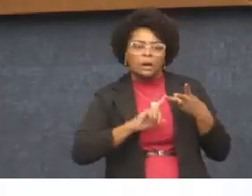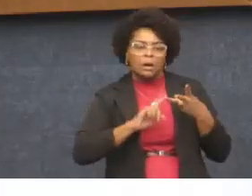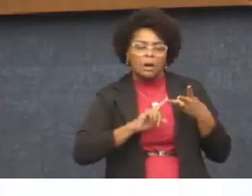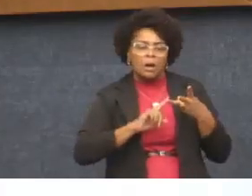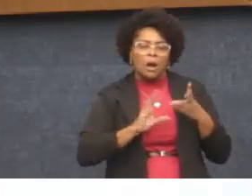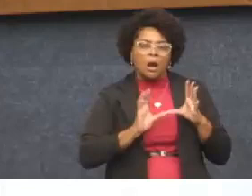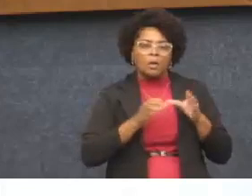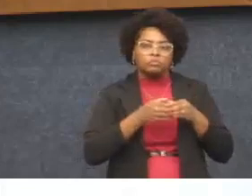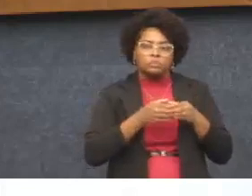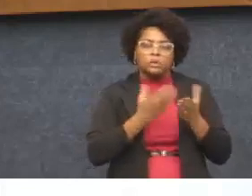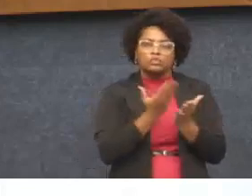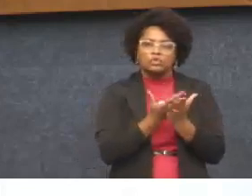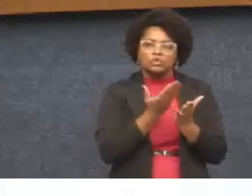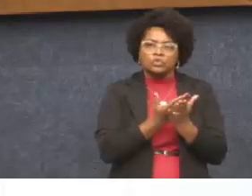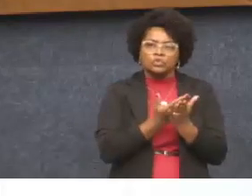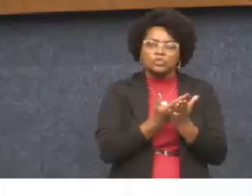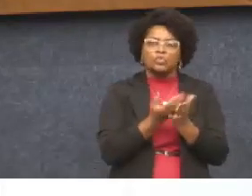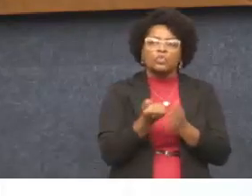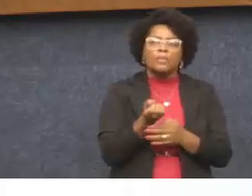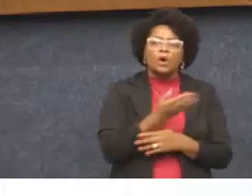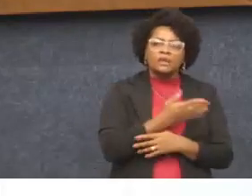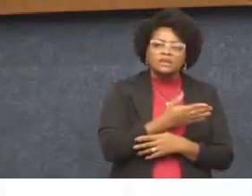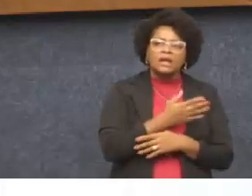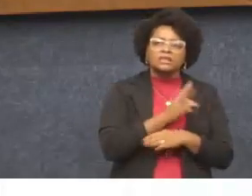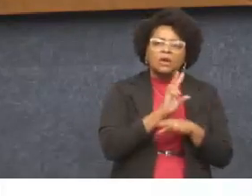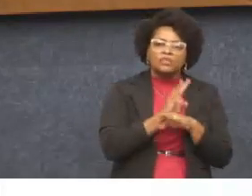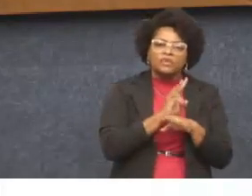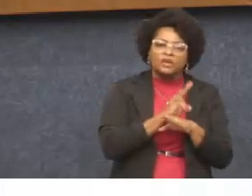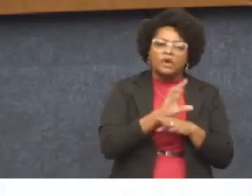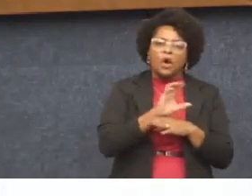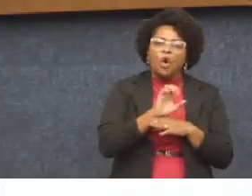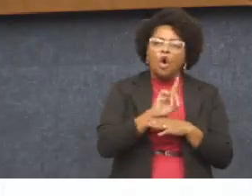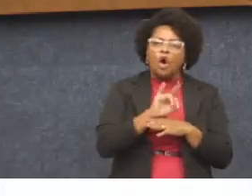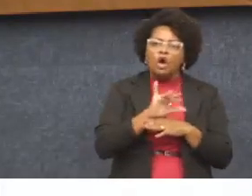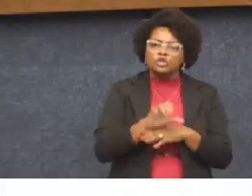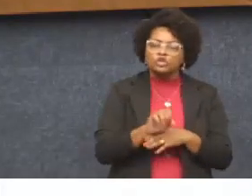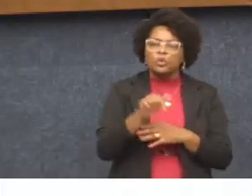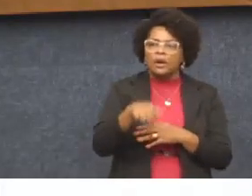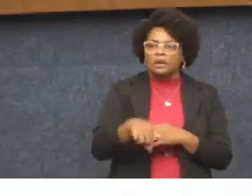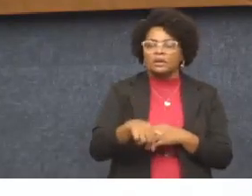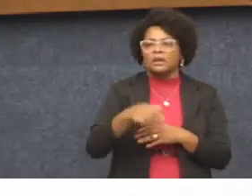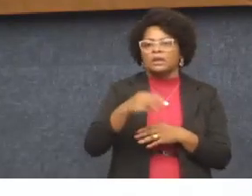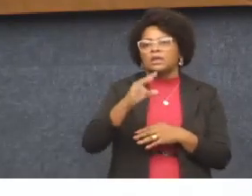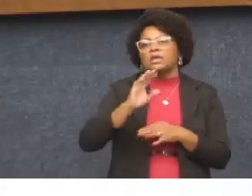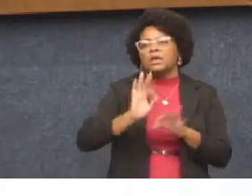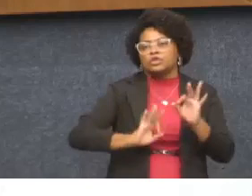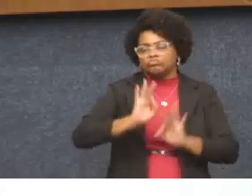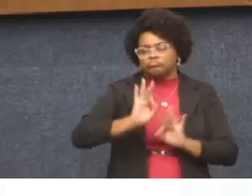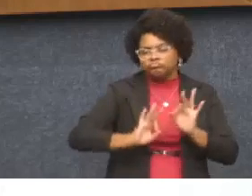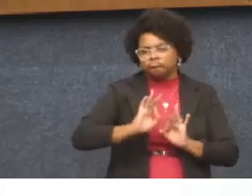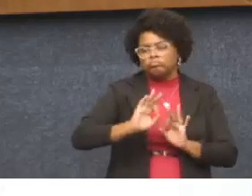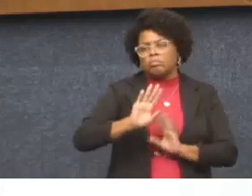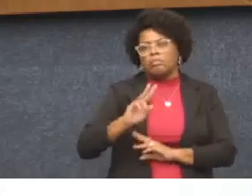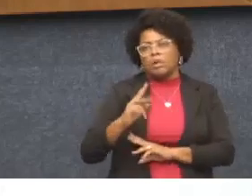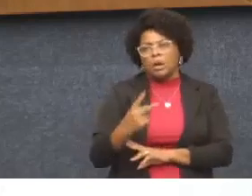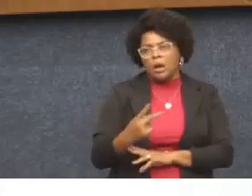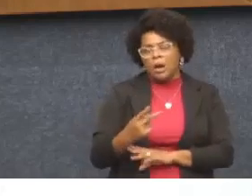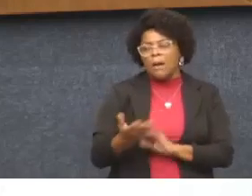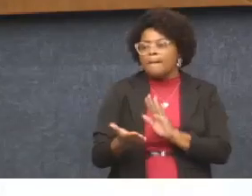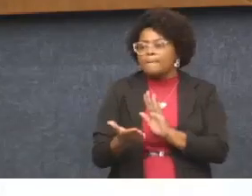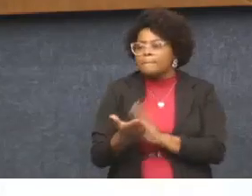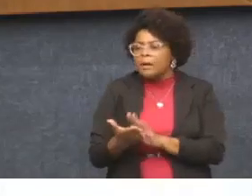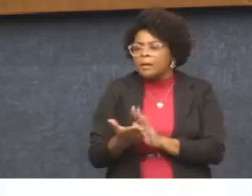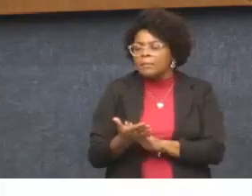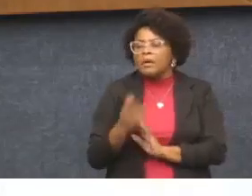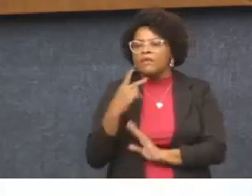na Modernização do Código de Edificação, Código de Obras do município de Belo Horizonte. Quero parabenizar, sobretudo, a vereadora